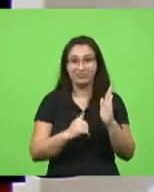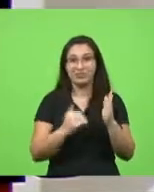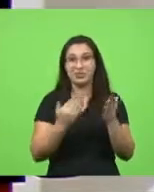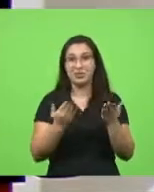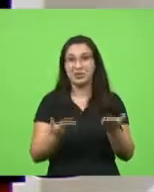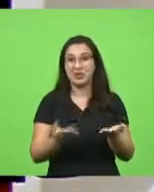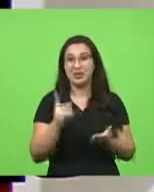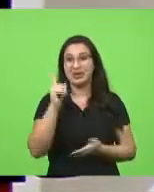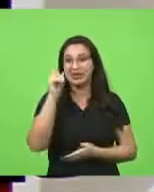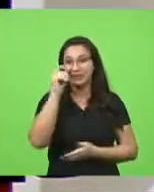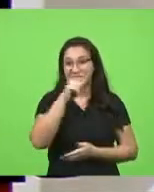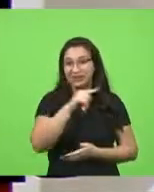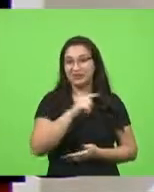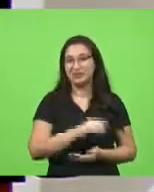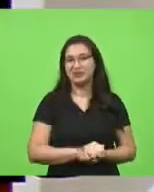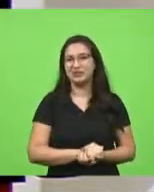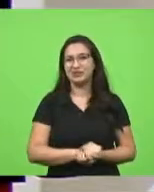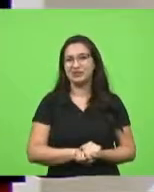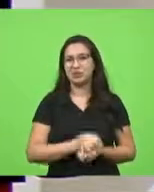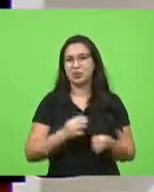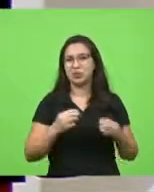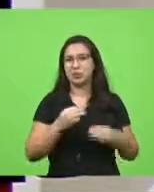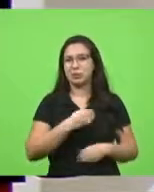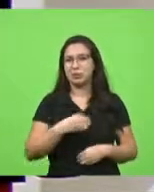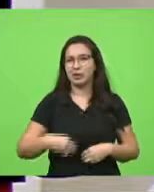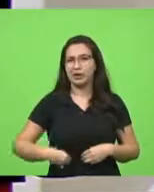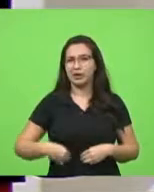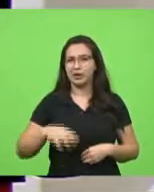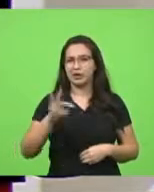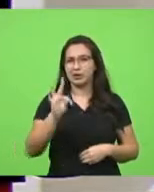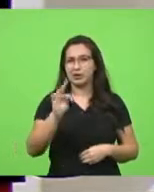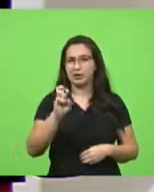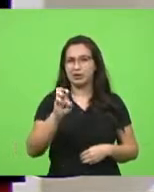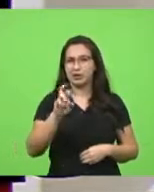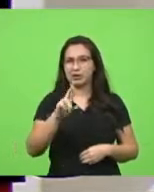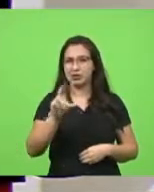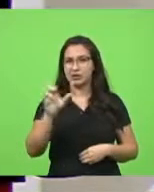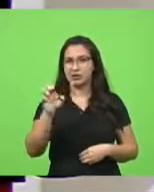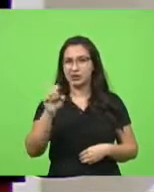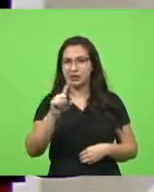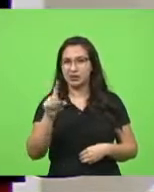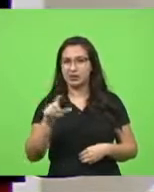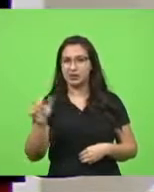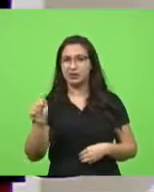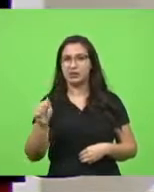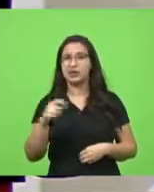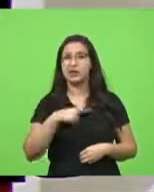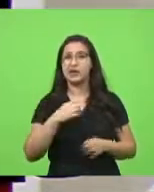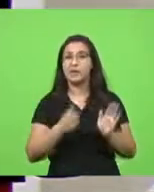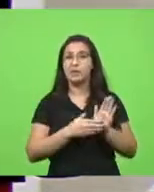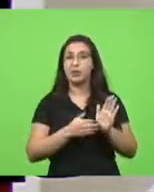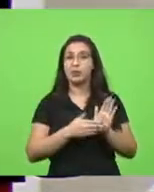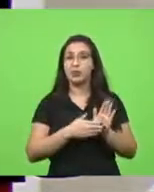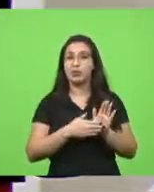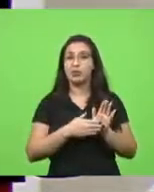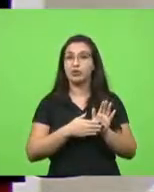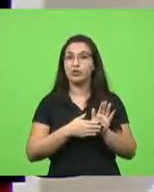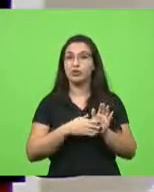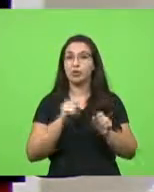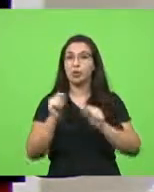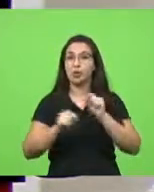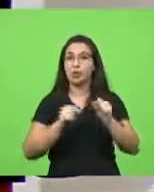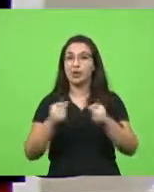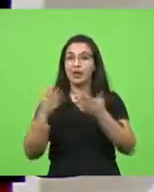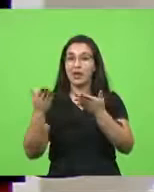prejuízos. Inclusive, com a ministra Tereza Cristina, levamos uma proposta de transformar parte desse leite em pó para